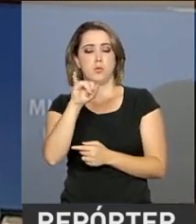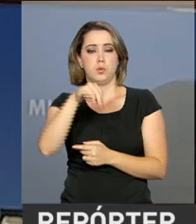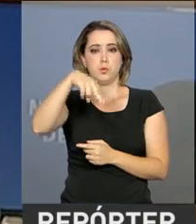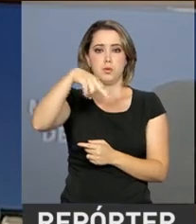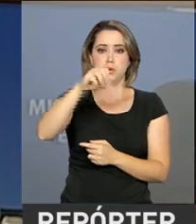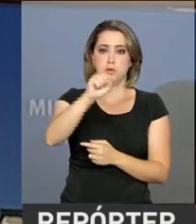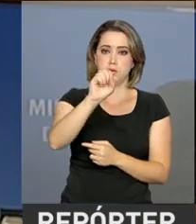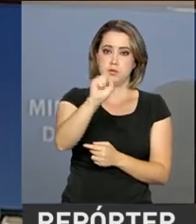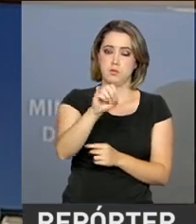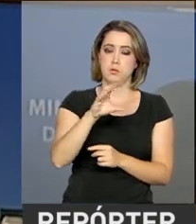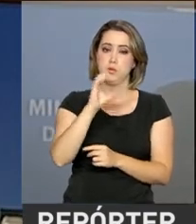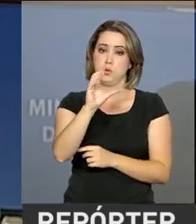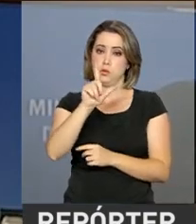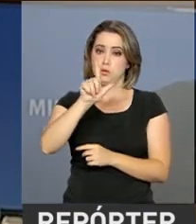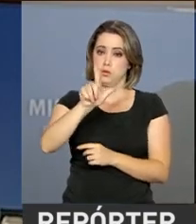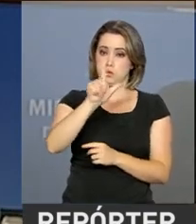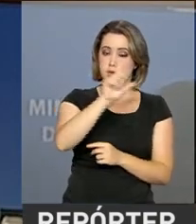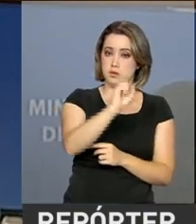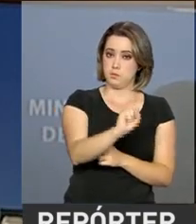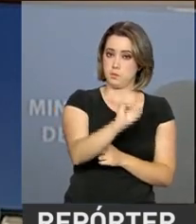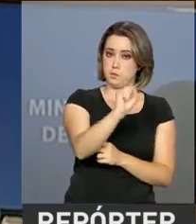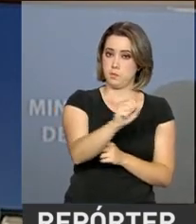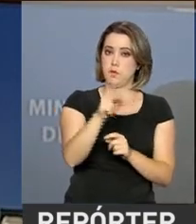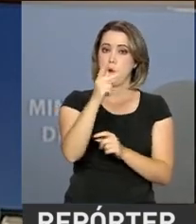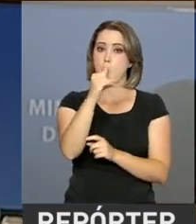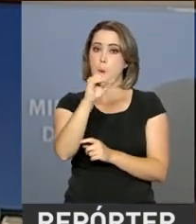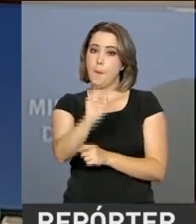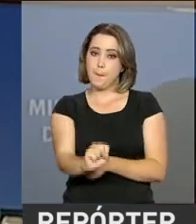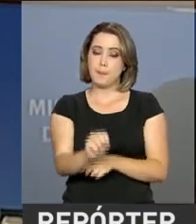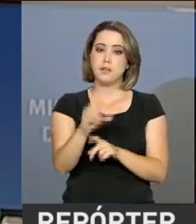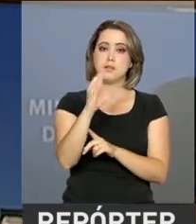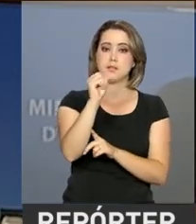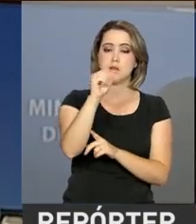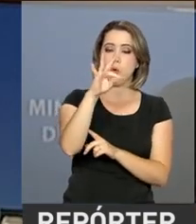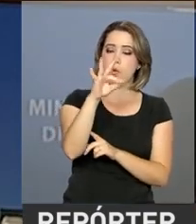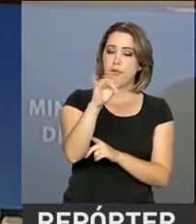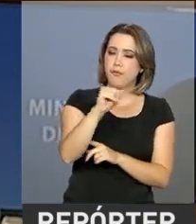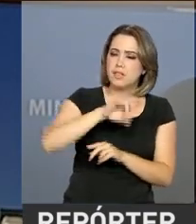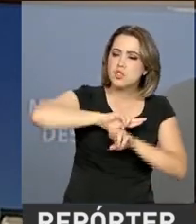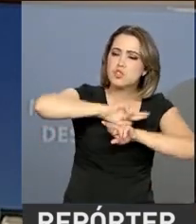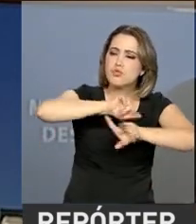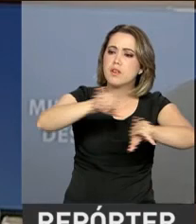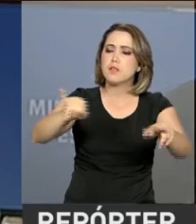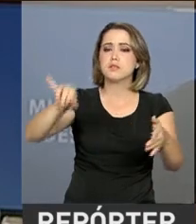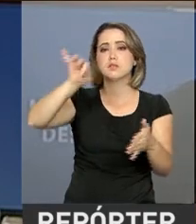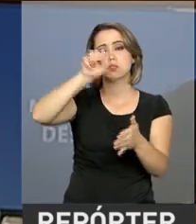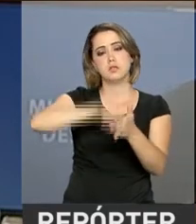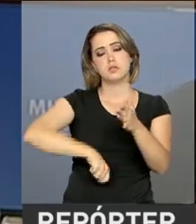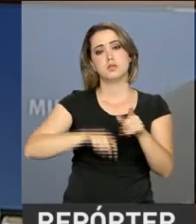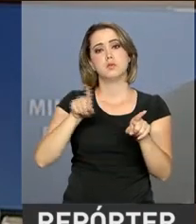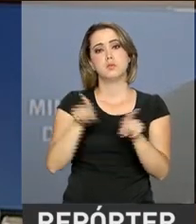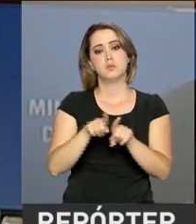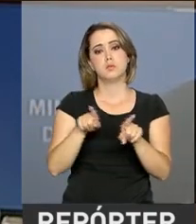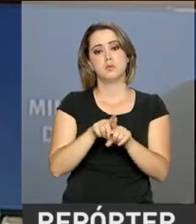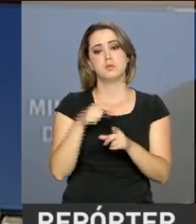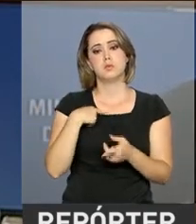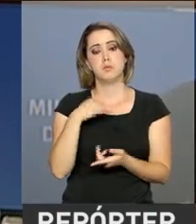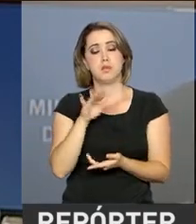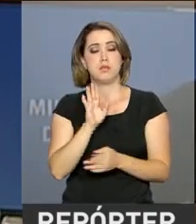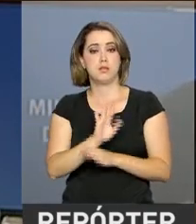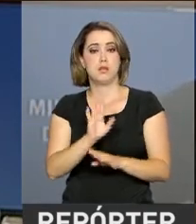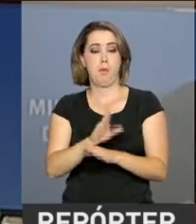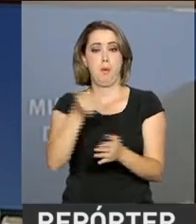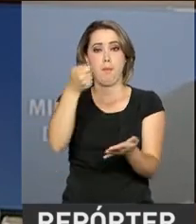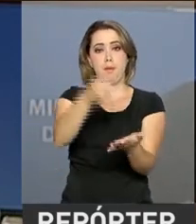Contribuição sobre Lucro Líquido, o PIS/PASEP e a COFINS. Por outro lado, Roberto, a Seguridade Social é responsável, por exemplo,